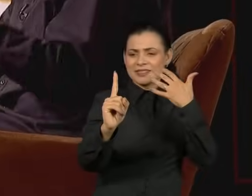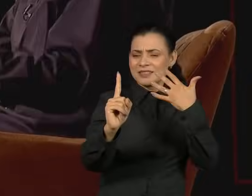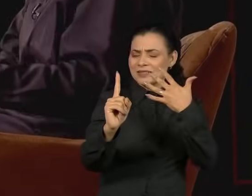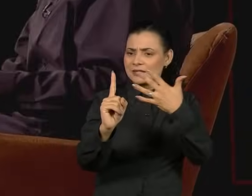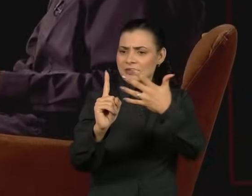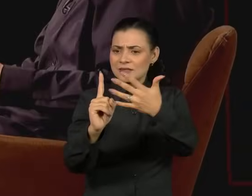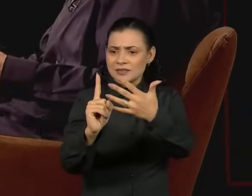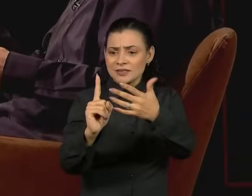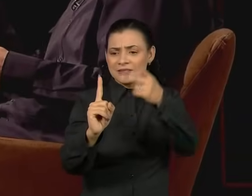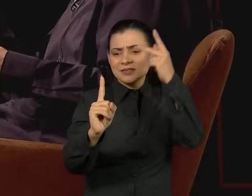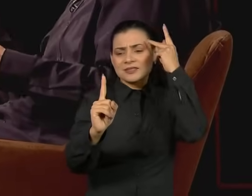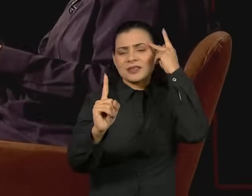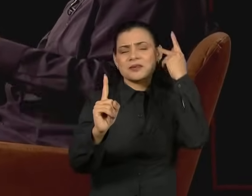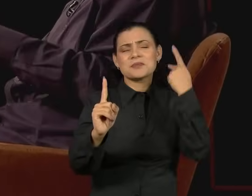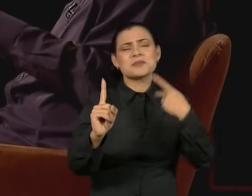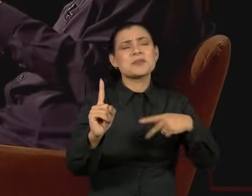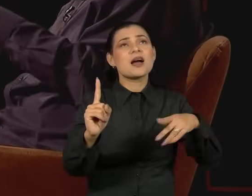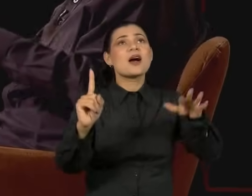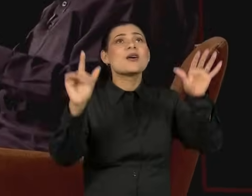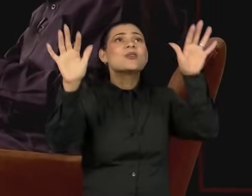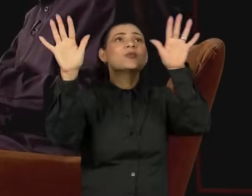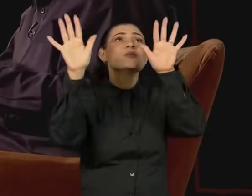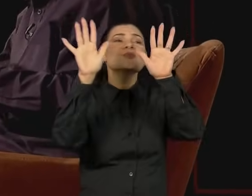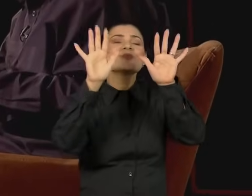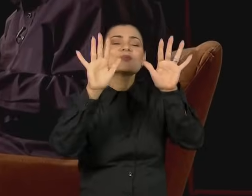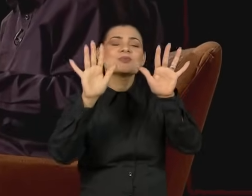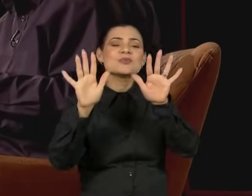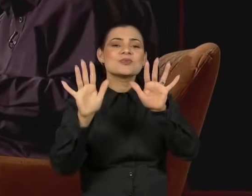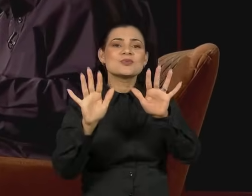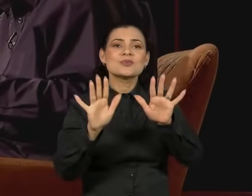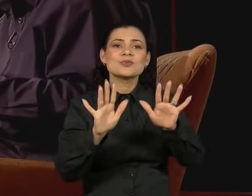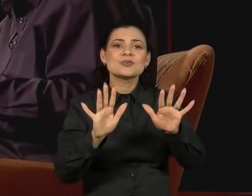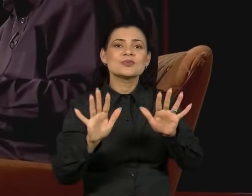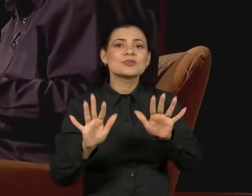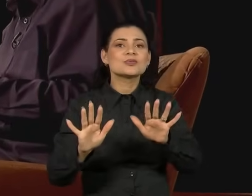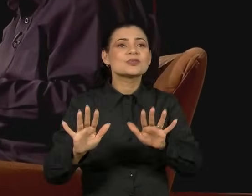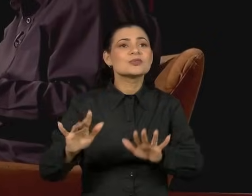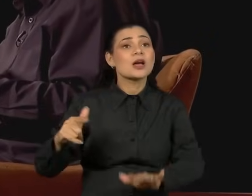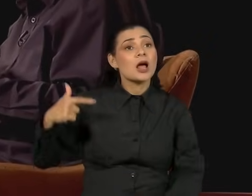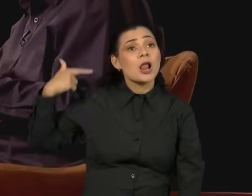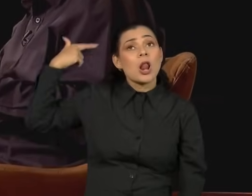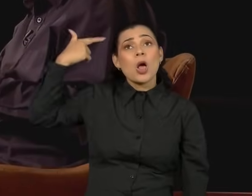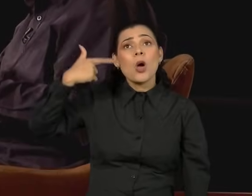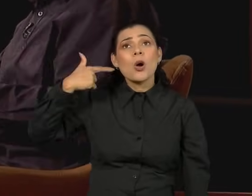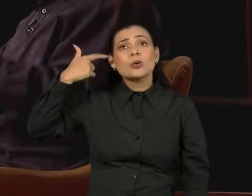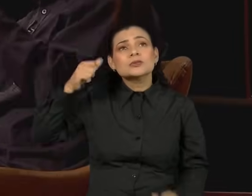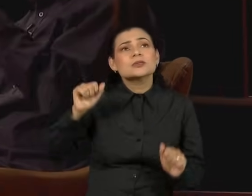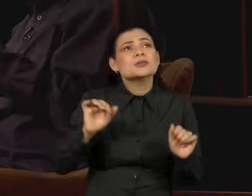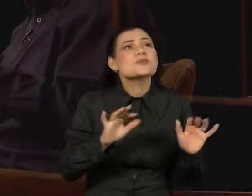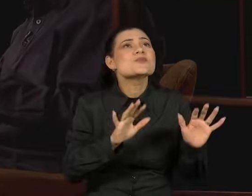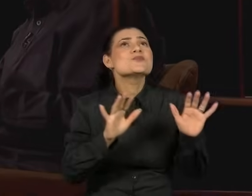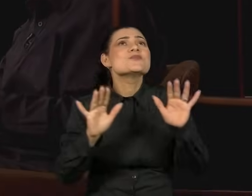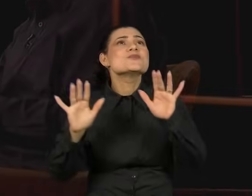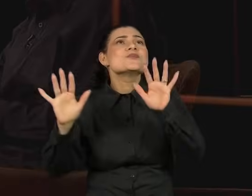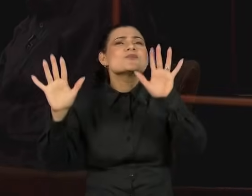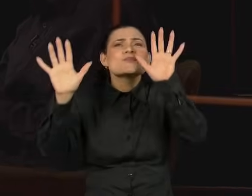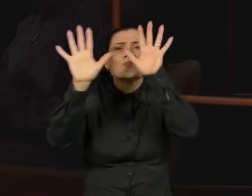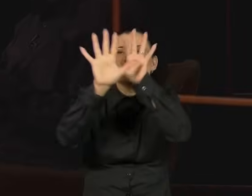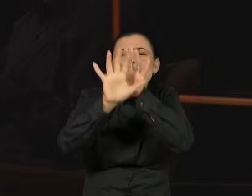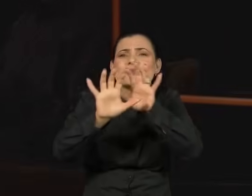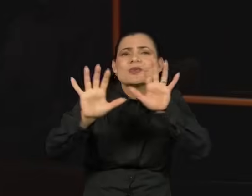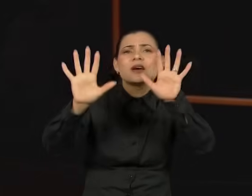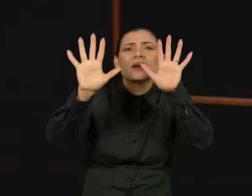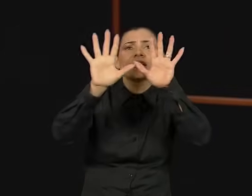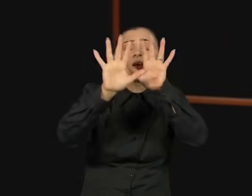Meu São Paulo da garoa, Londres das neblinas finas. Um pobre vem